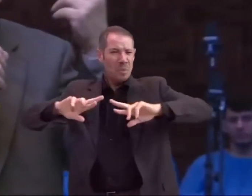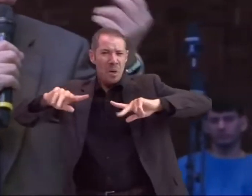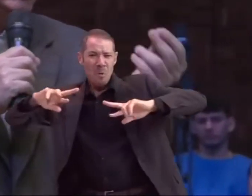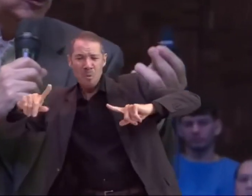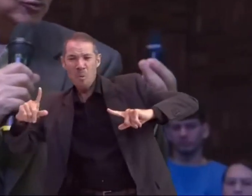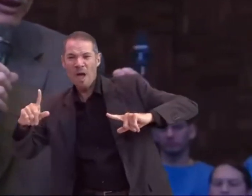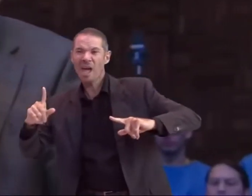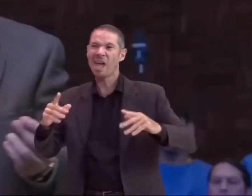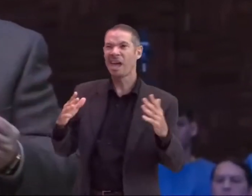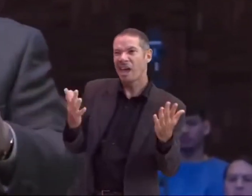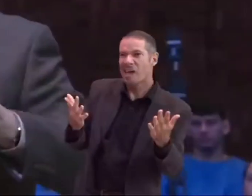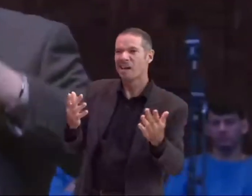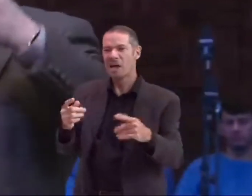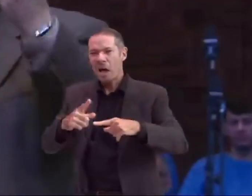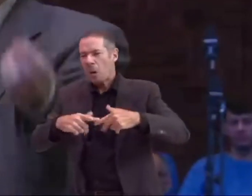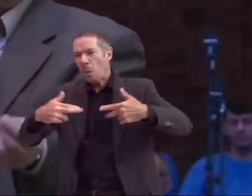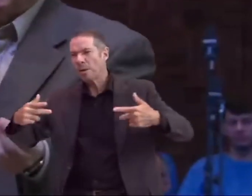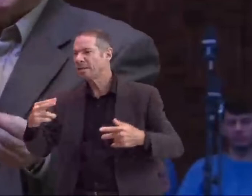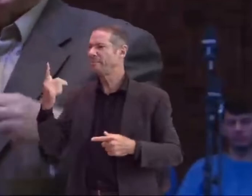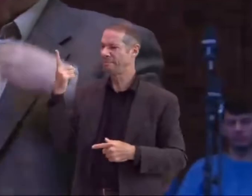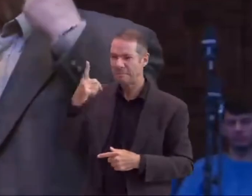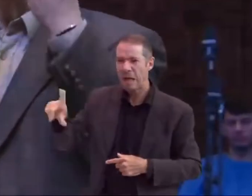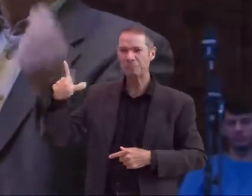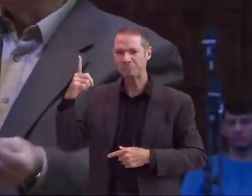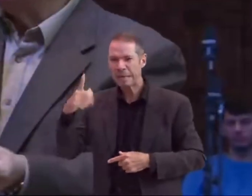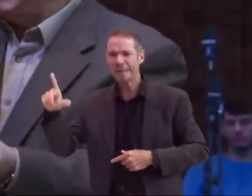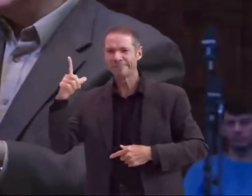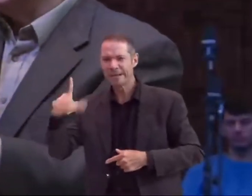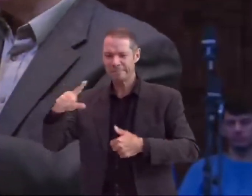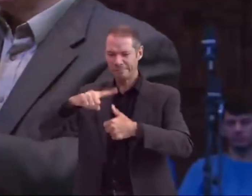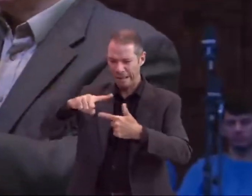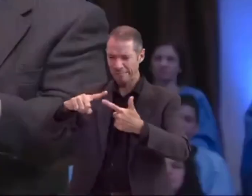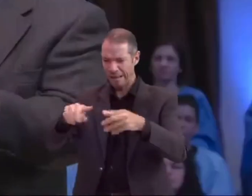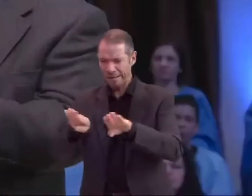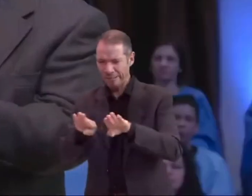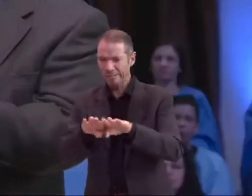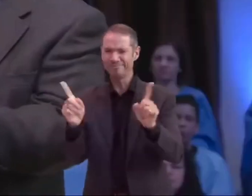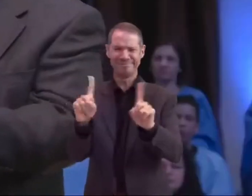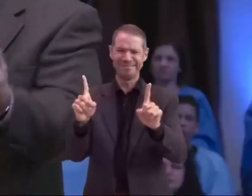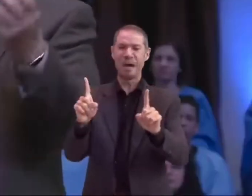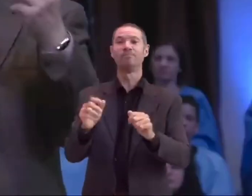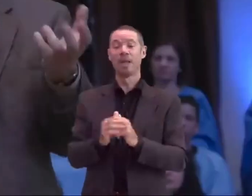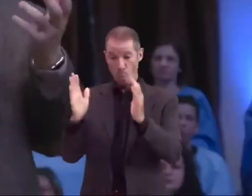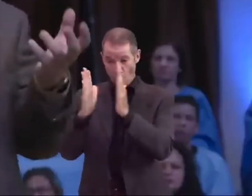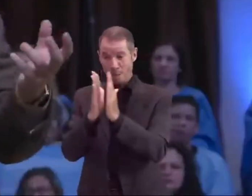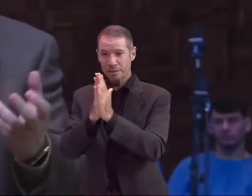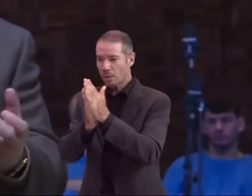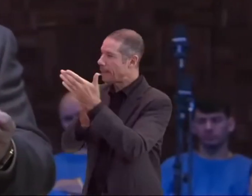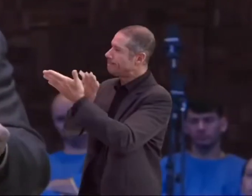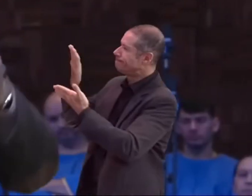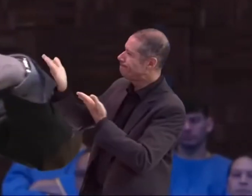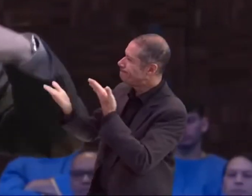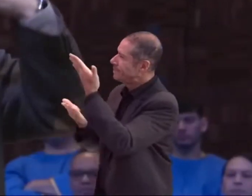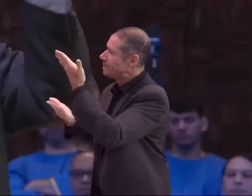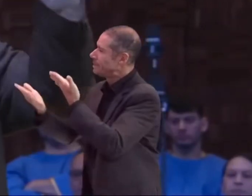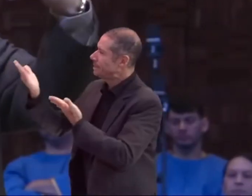um monólogo em que eu repito coisas, em que eu falo apenas, mas oração é um diálogo, onde